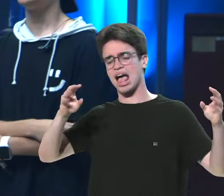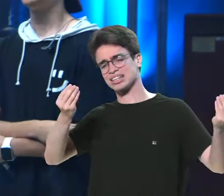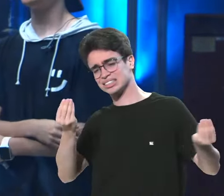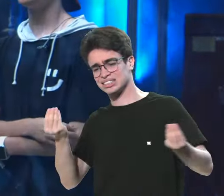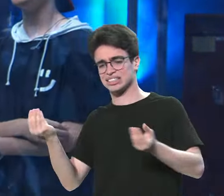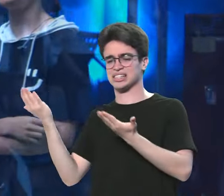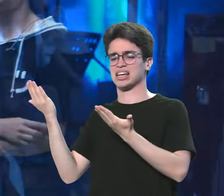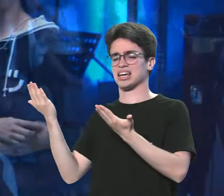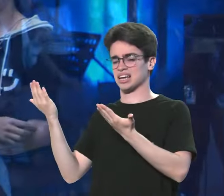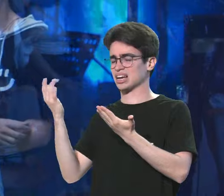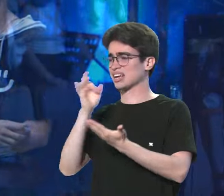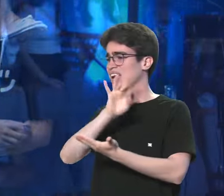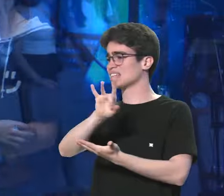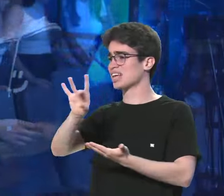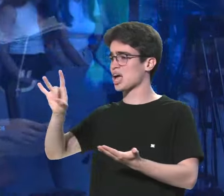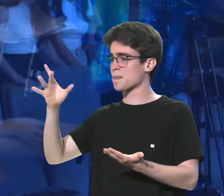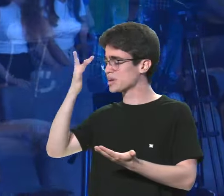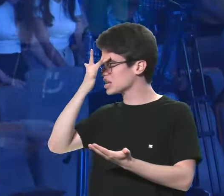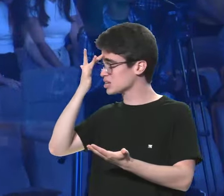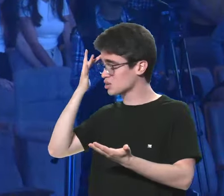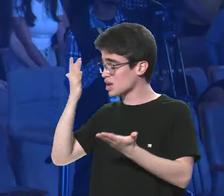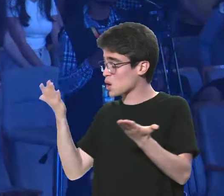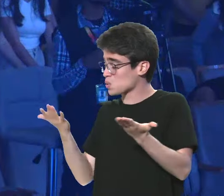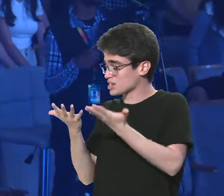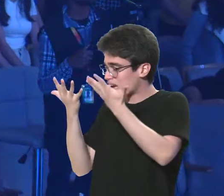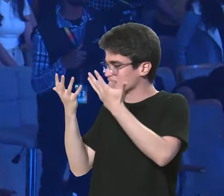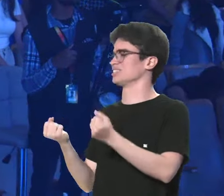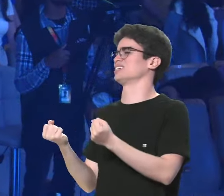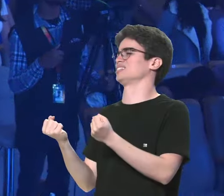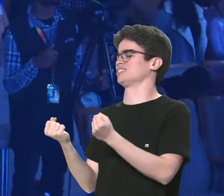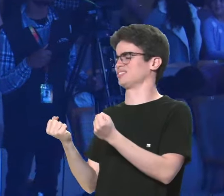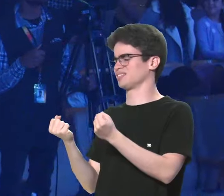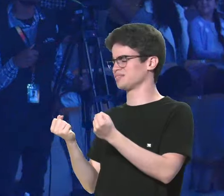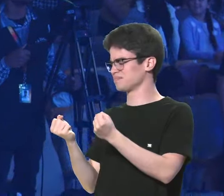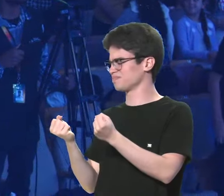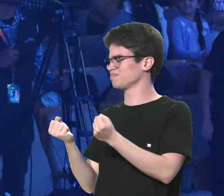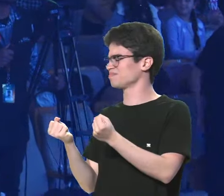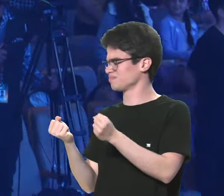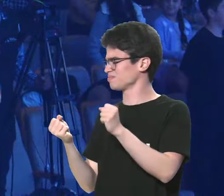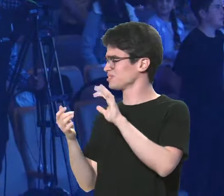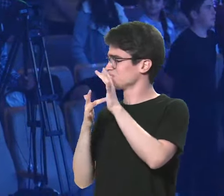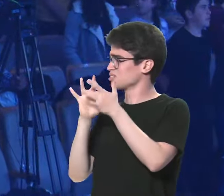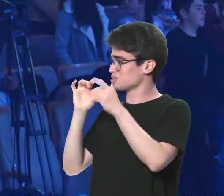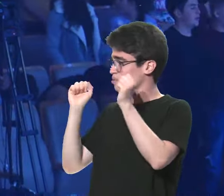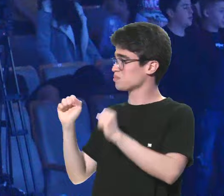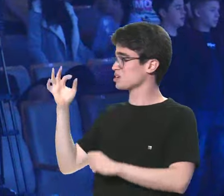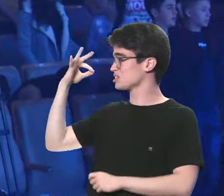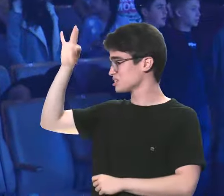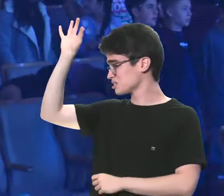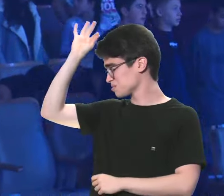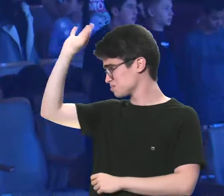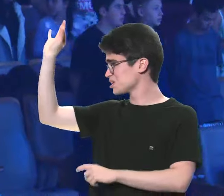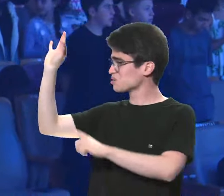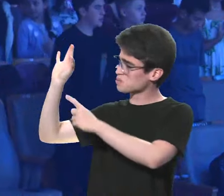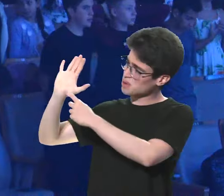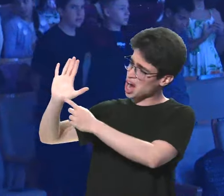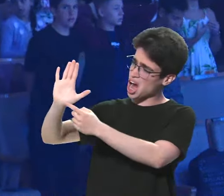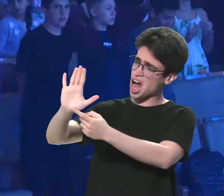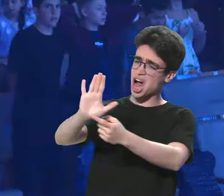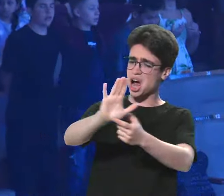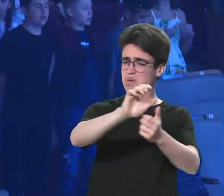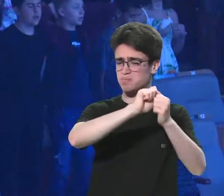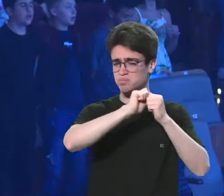aqui aceitando a tua Revelação Jesus derrama do teu espírito santo agora na vida